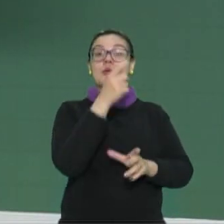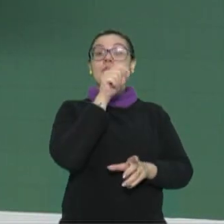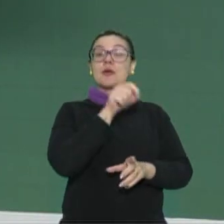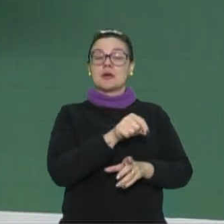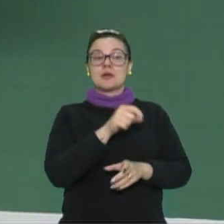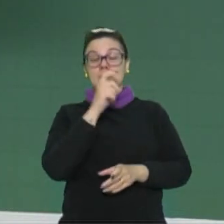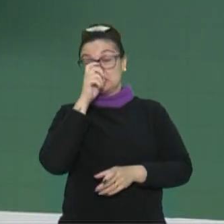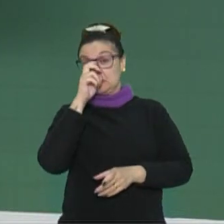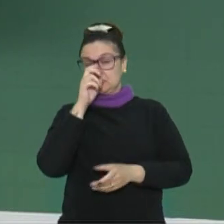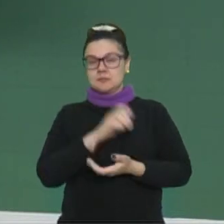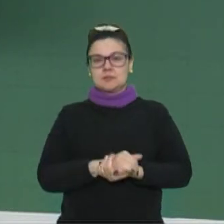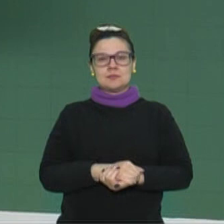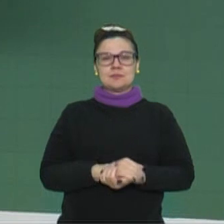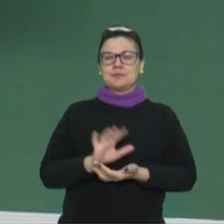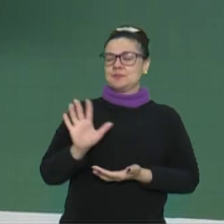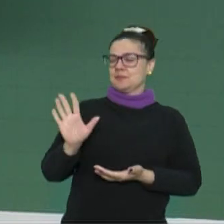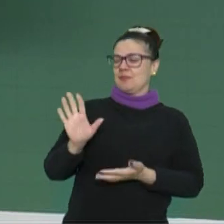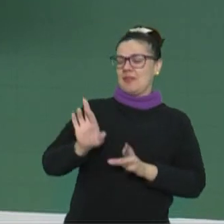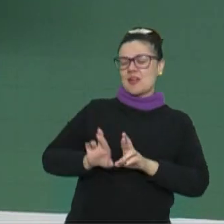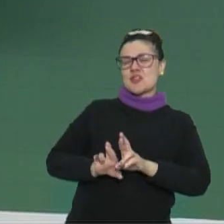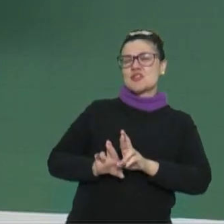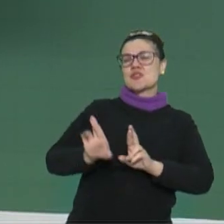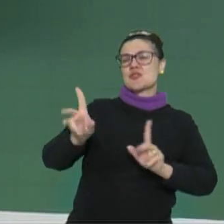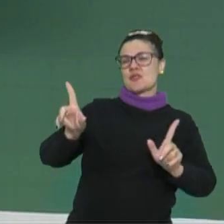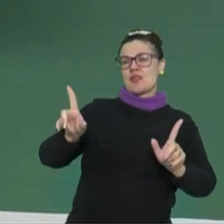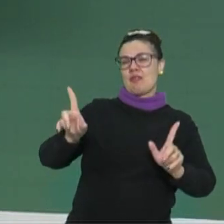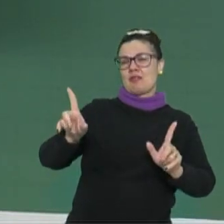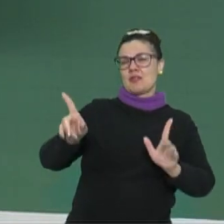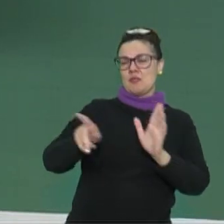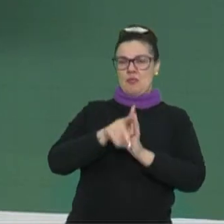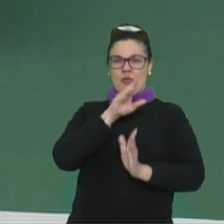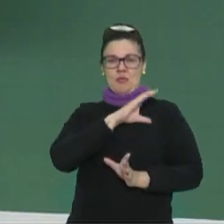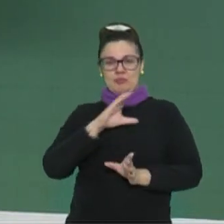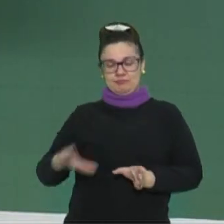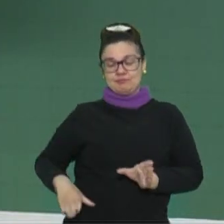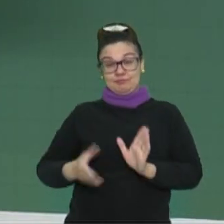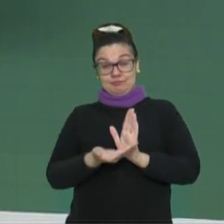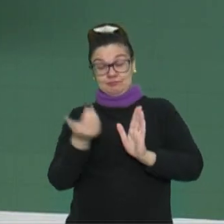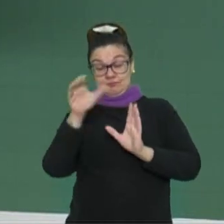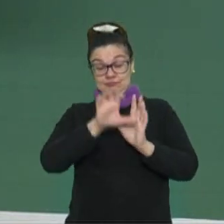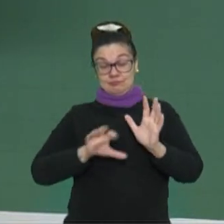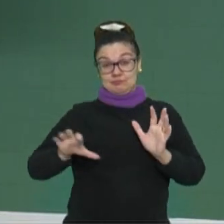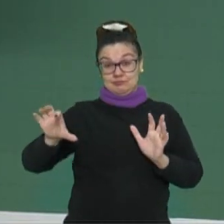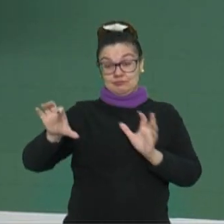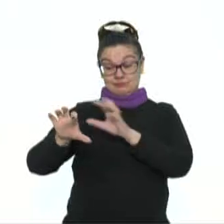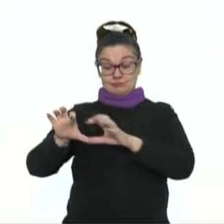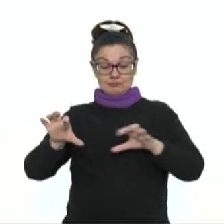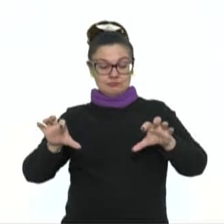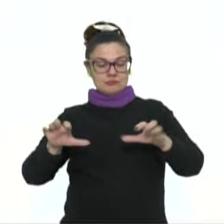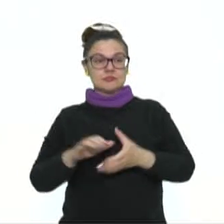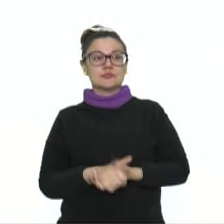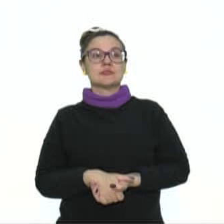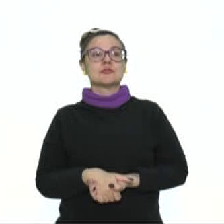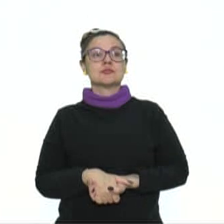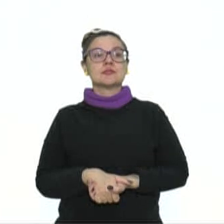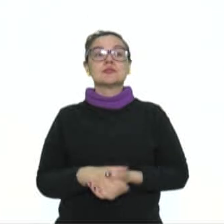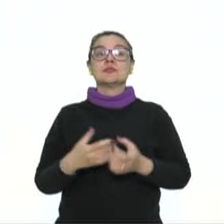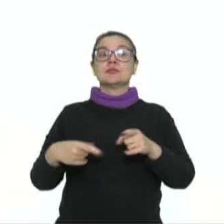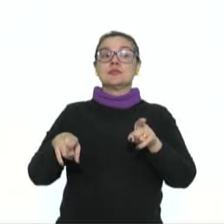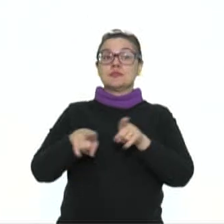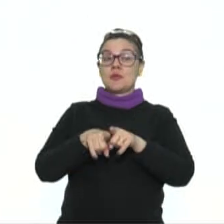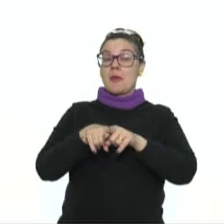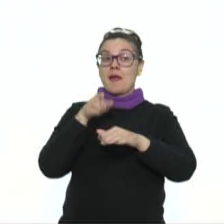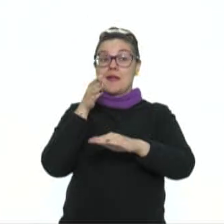ali que acha diferente do que estava sendo praticado até o momento. Uma coisa muito importante